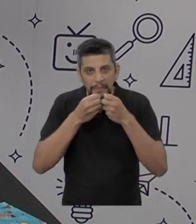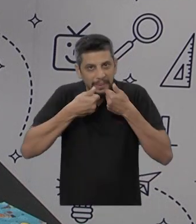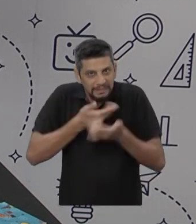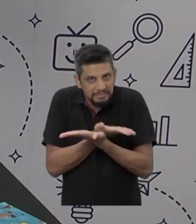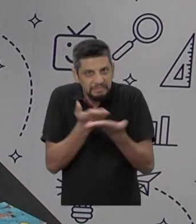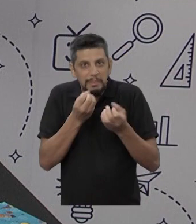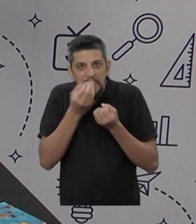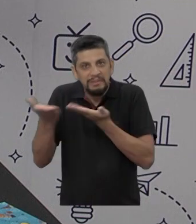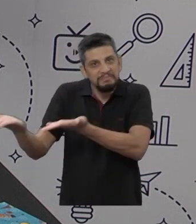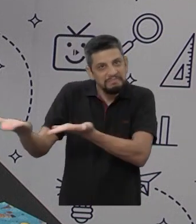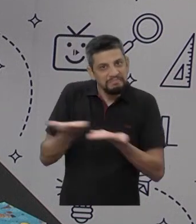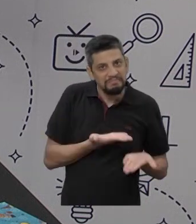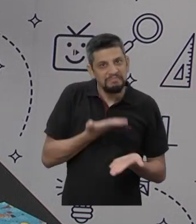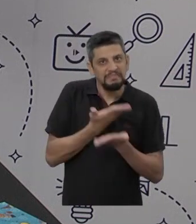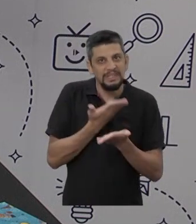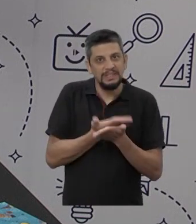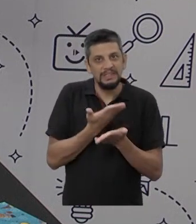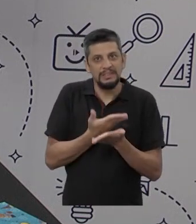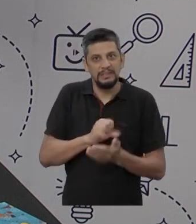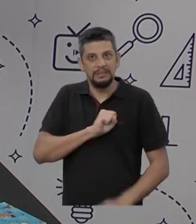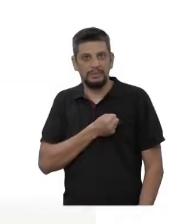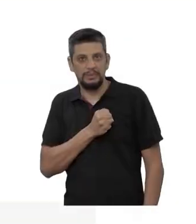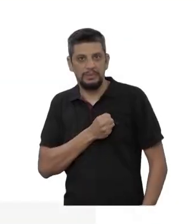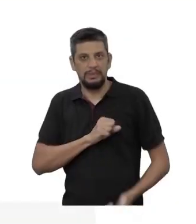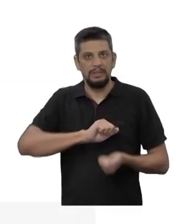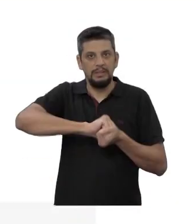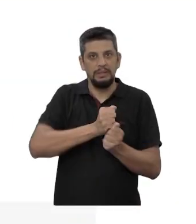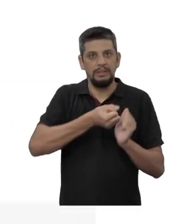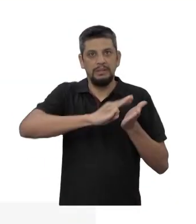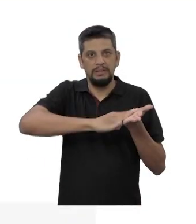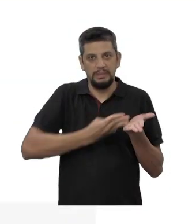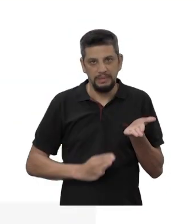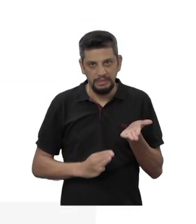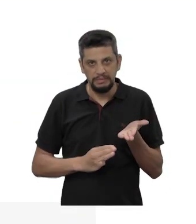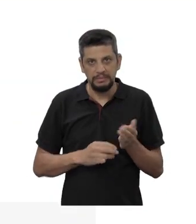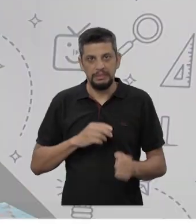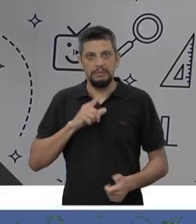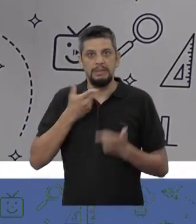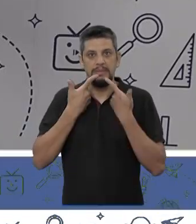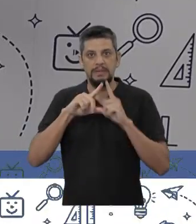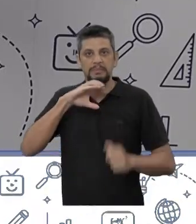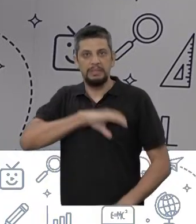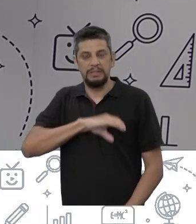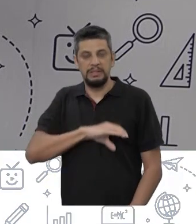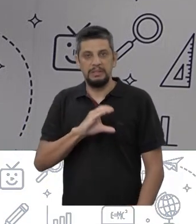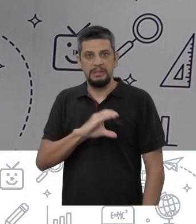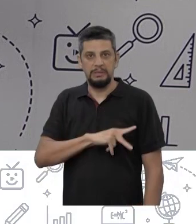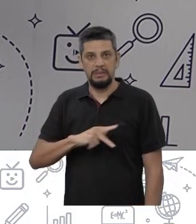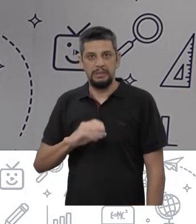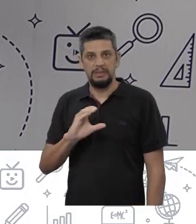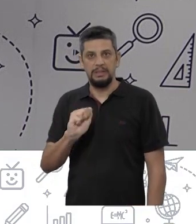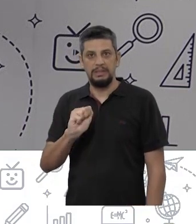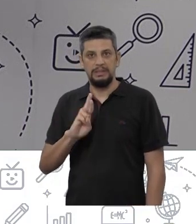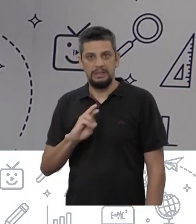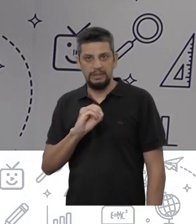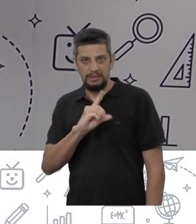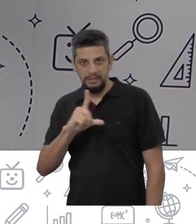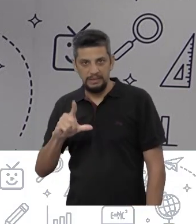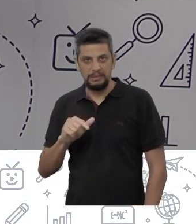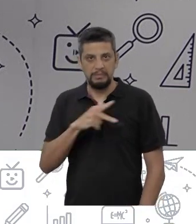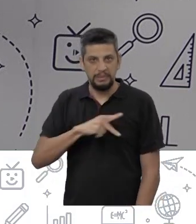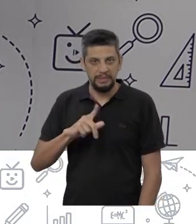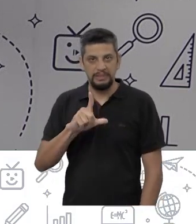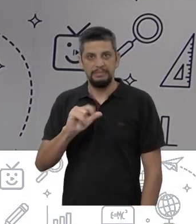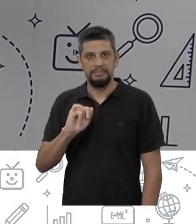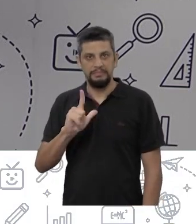Olá, tudo bem? Seja muito bem-vindo à aula 8 de Adequação Metodológica de Língua Portuguesa. Eu sou a professora Carol. E eu sou a